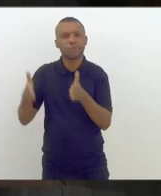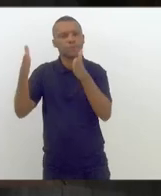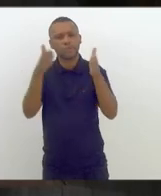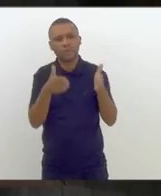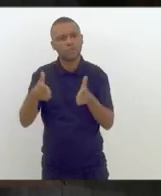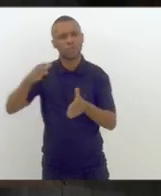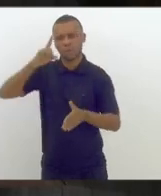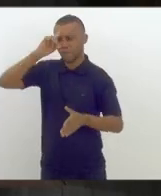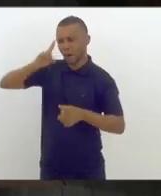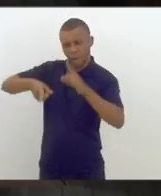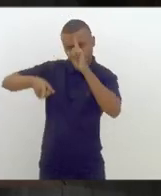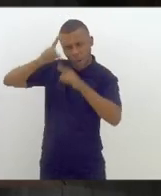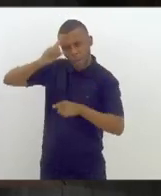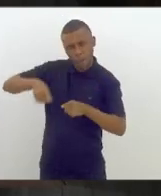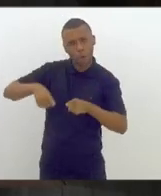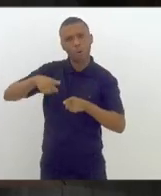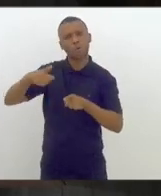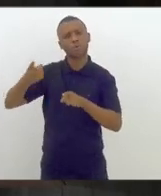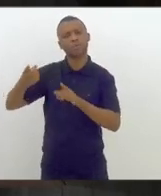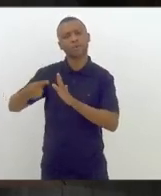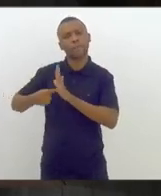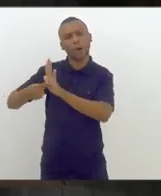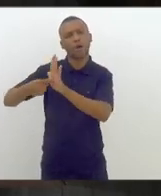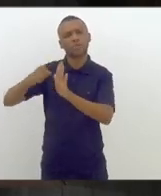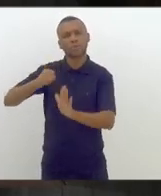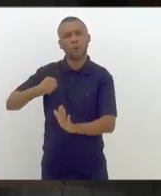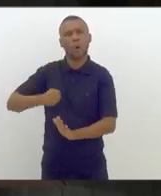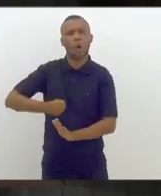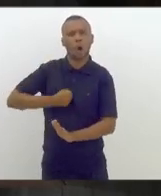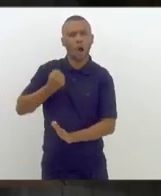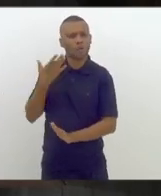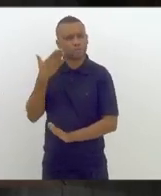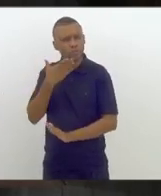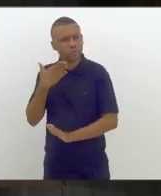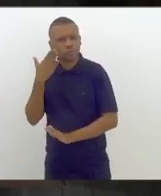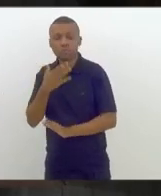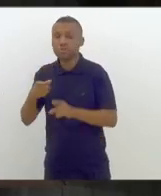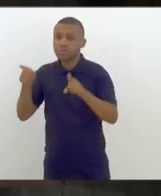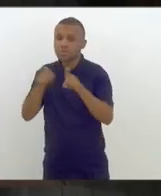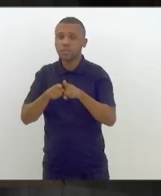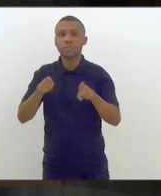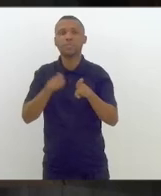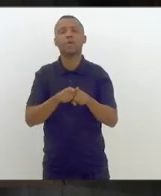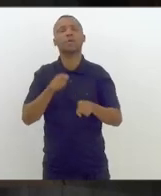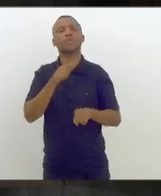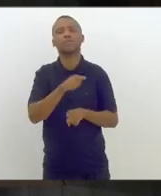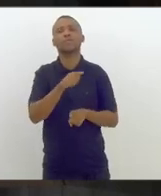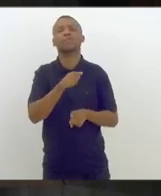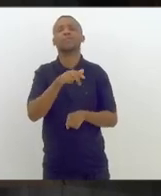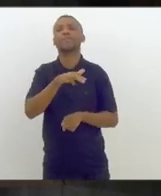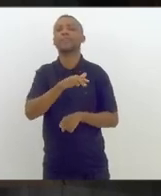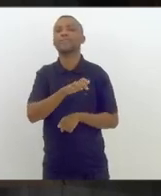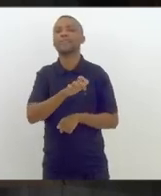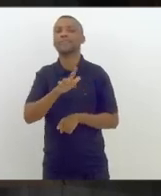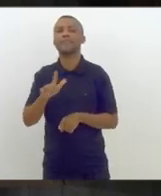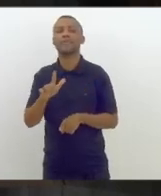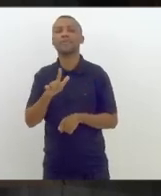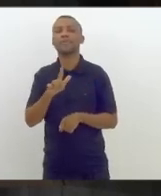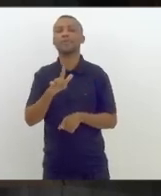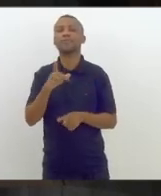que se reflete no discurso de ódio e se reflete no nível